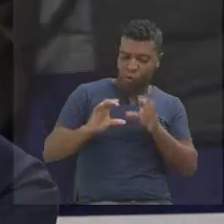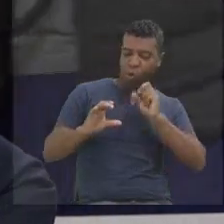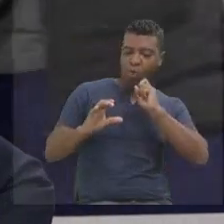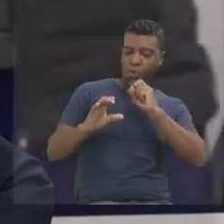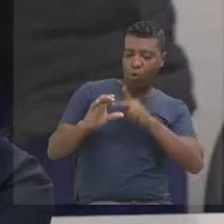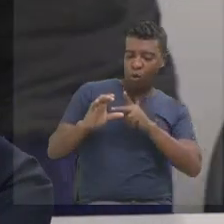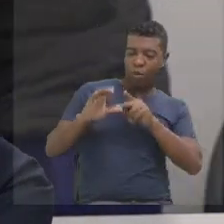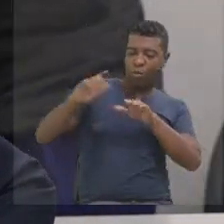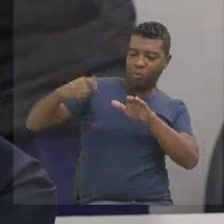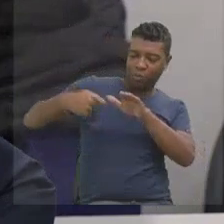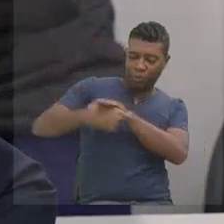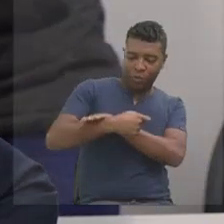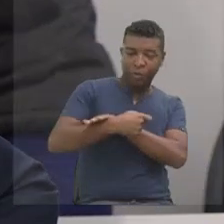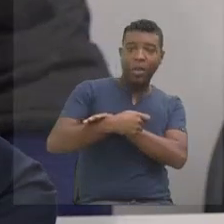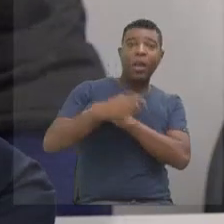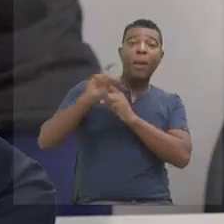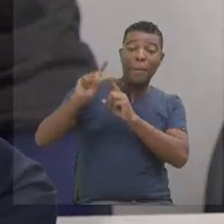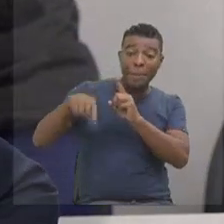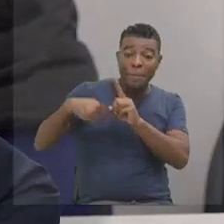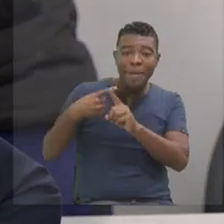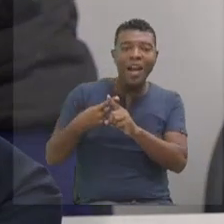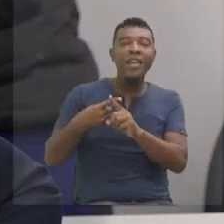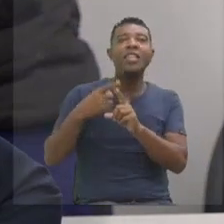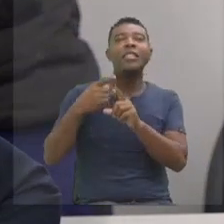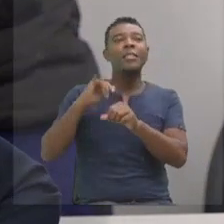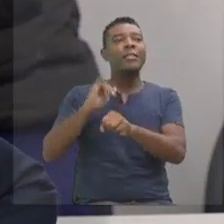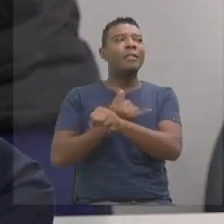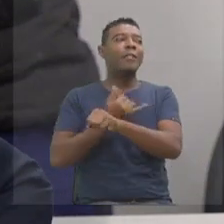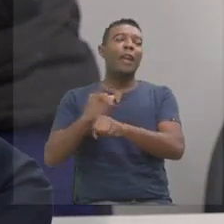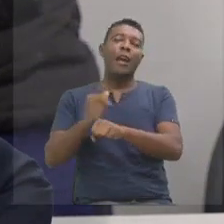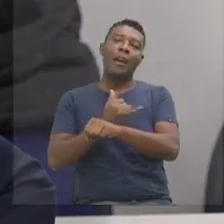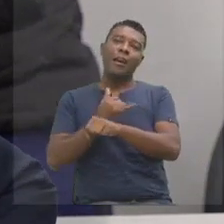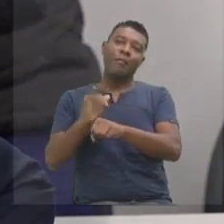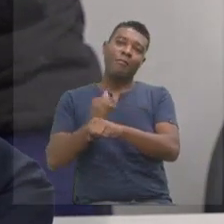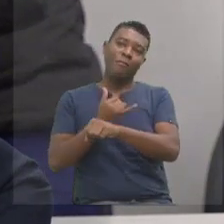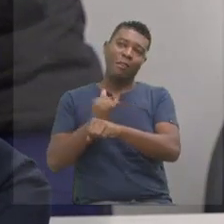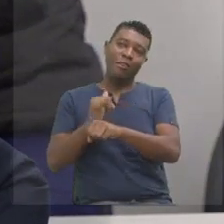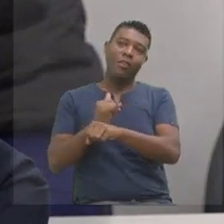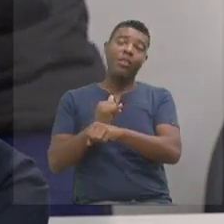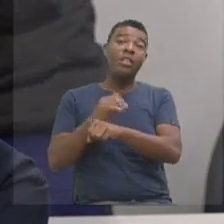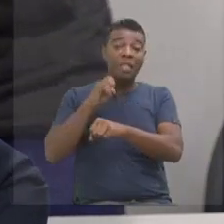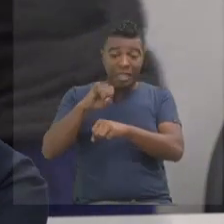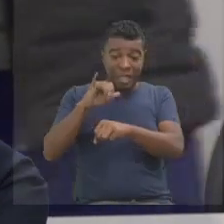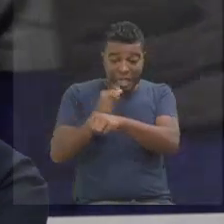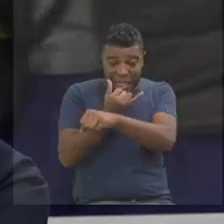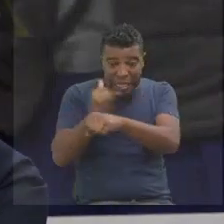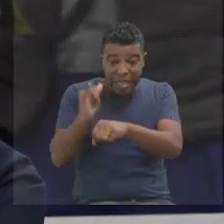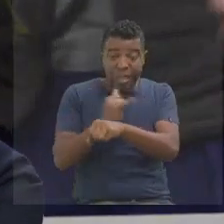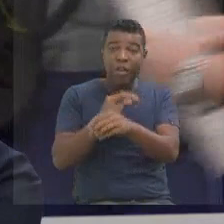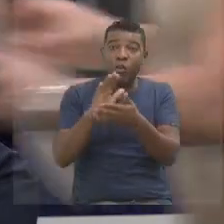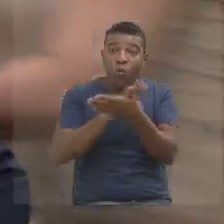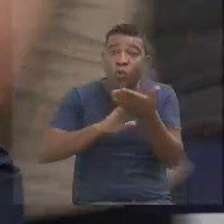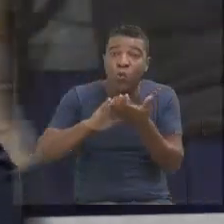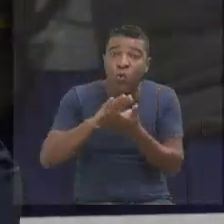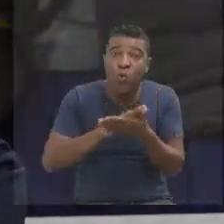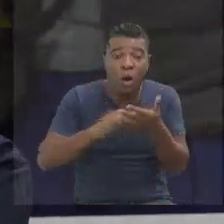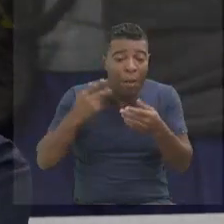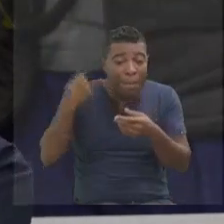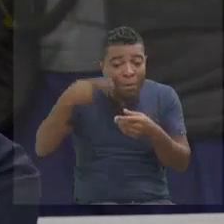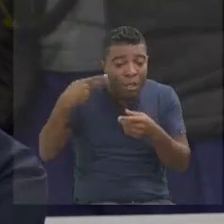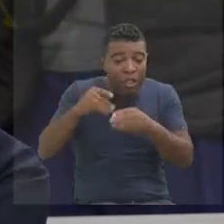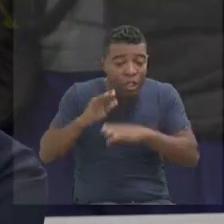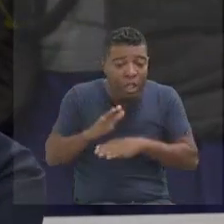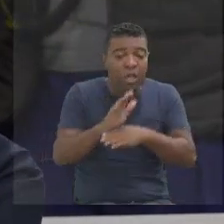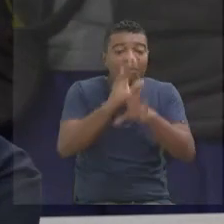olham a linha que tem a ver com o orçamento e a barra que tem a ver com financeiro pela primeira vez houve uma inversão entre o financeiro